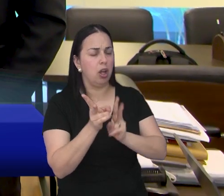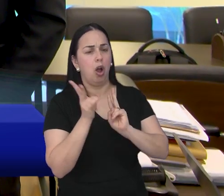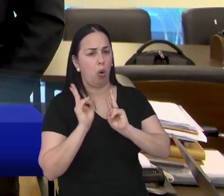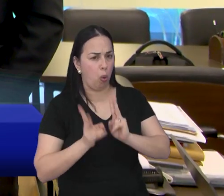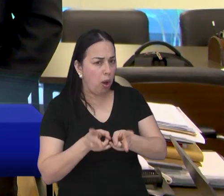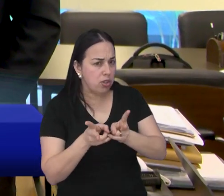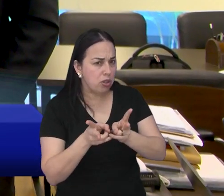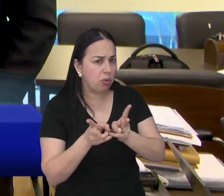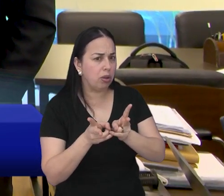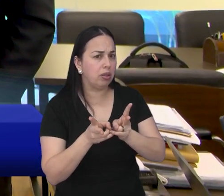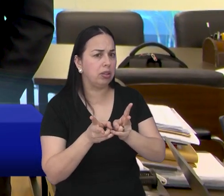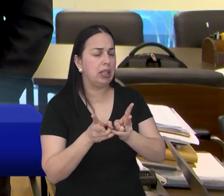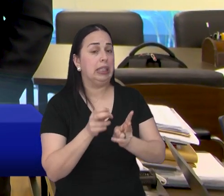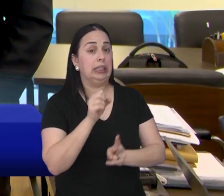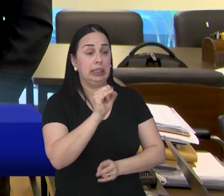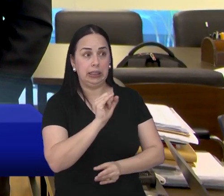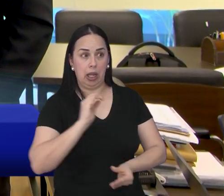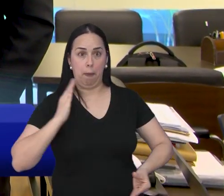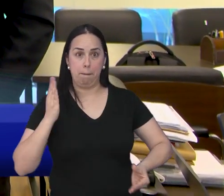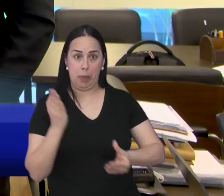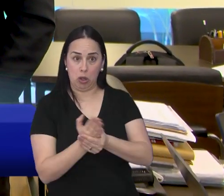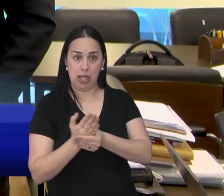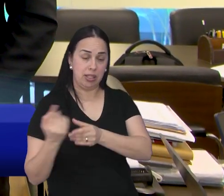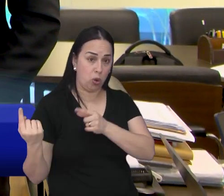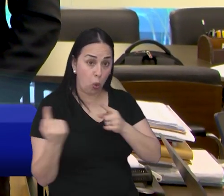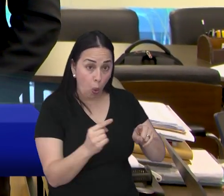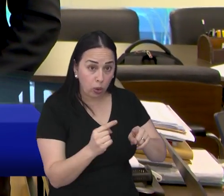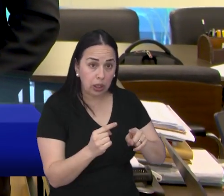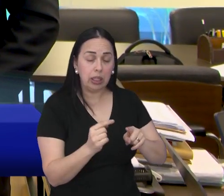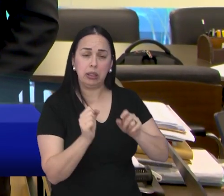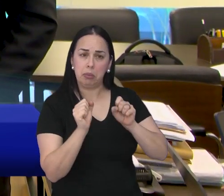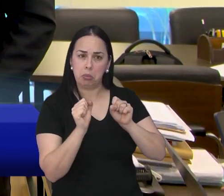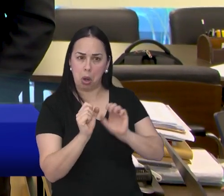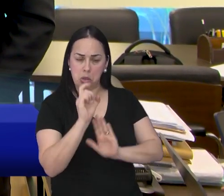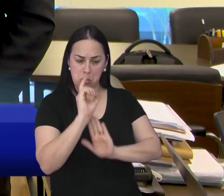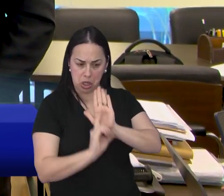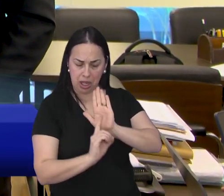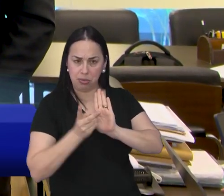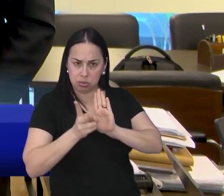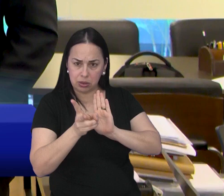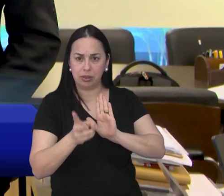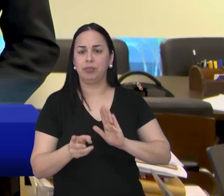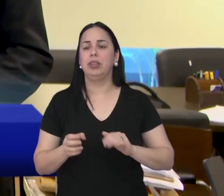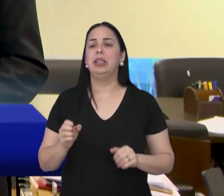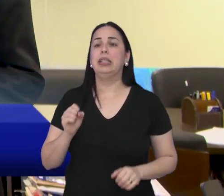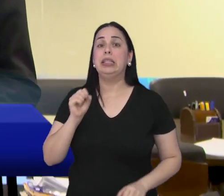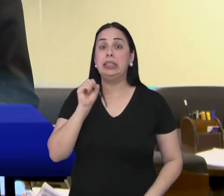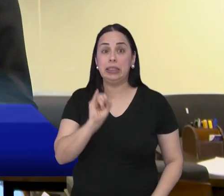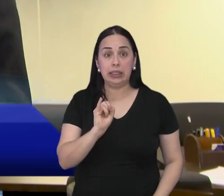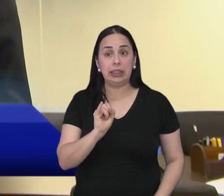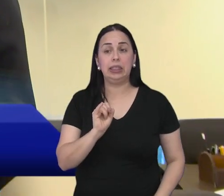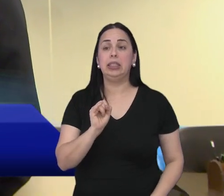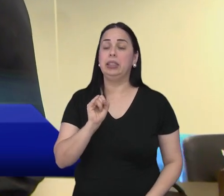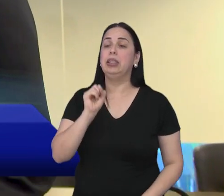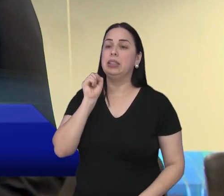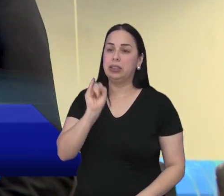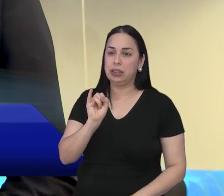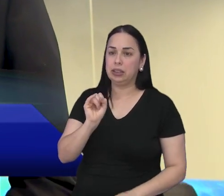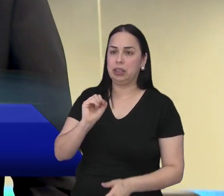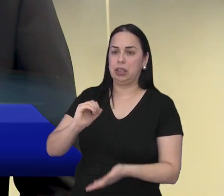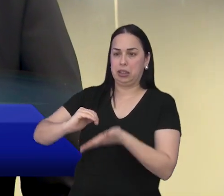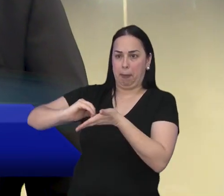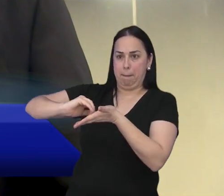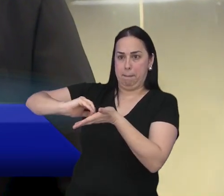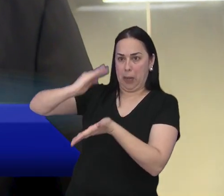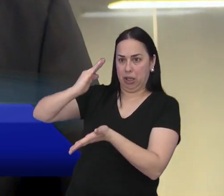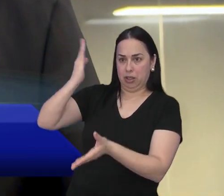os benefícios, os direitos, né, que a pessoa tem, no caso, quando ela é mandada embora? Como que funciona? Quando é feito o pedido da rescisão